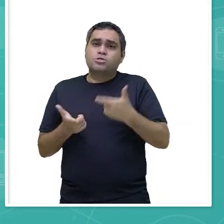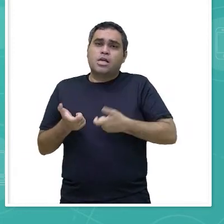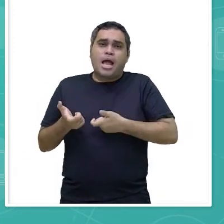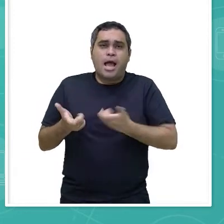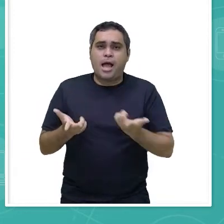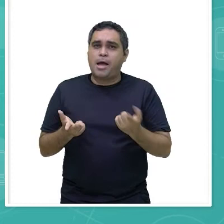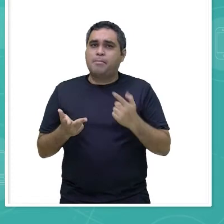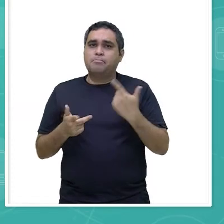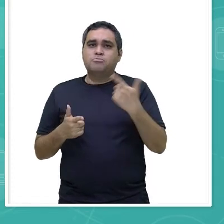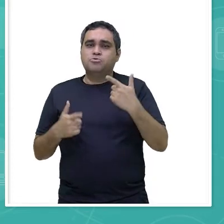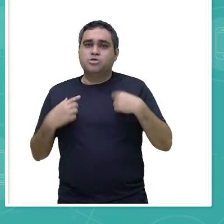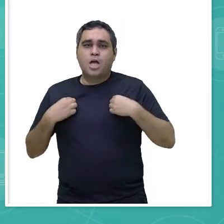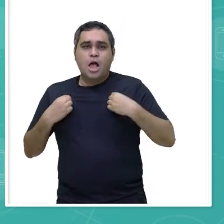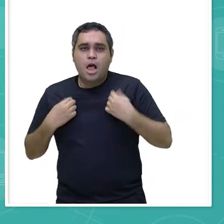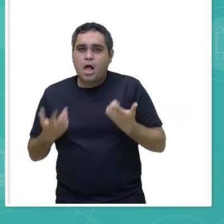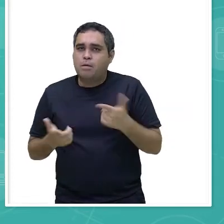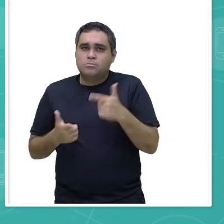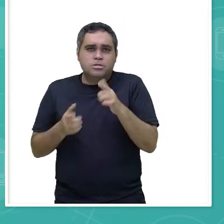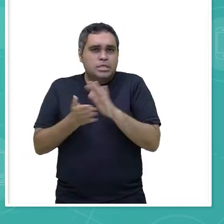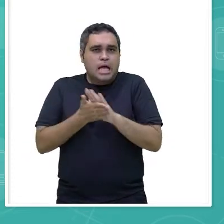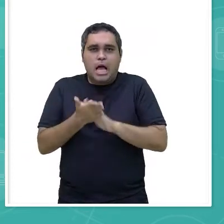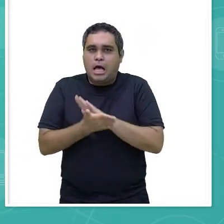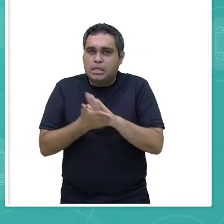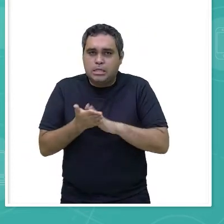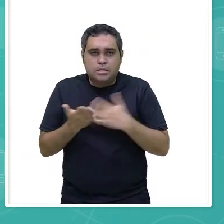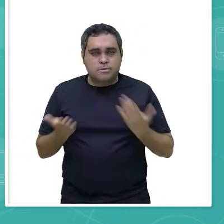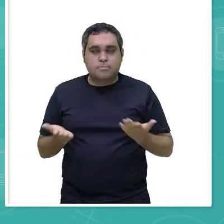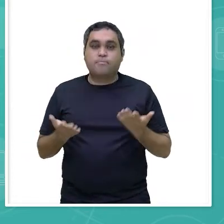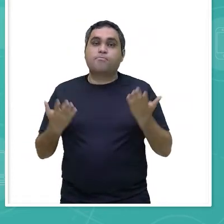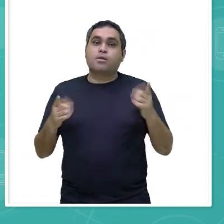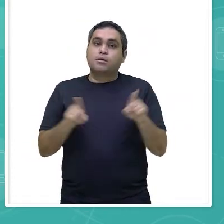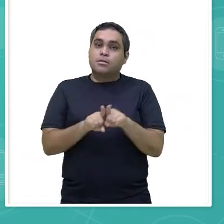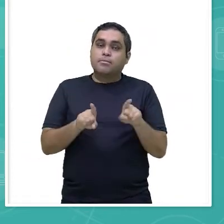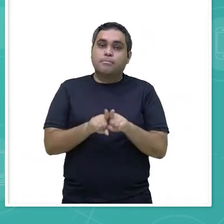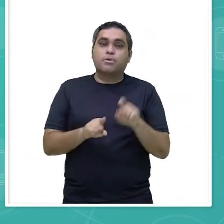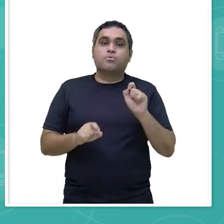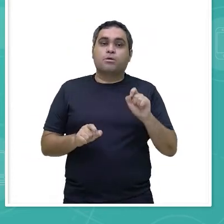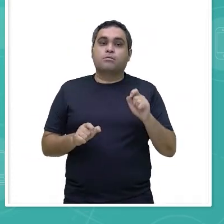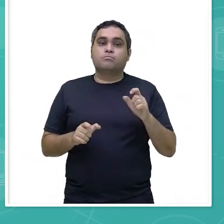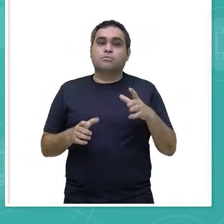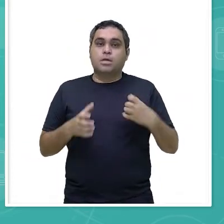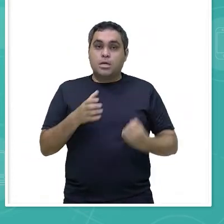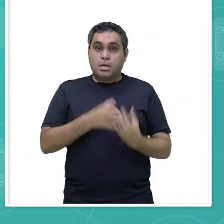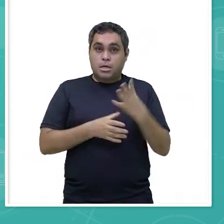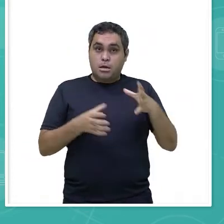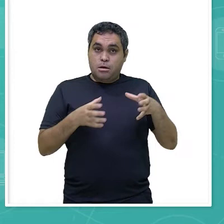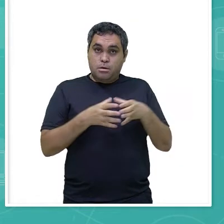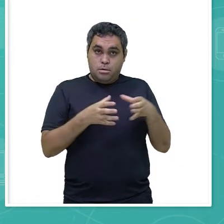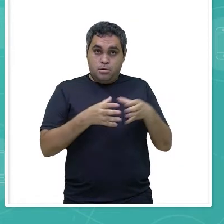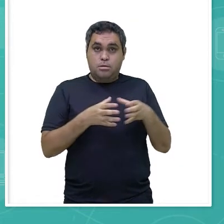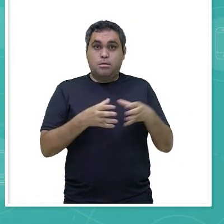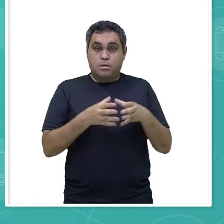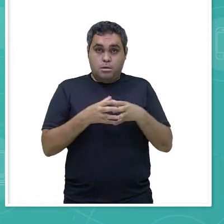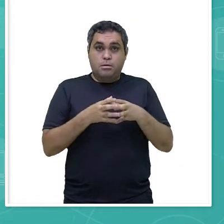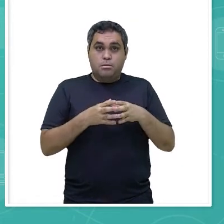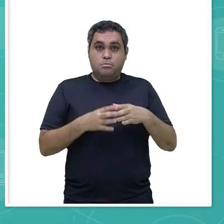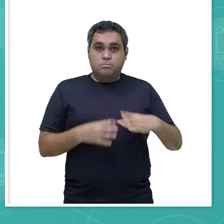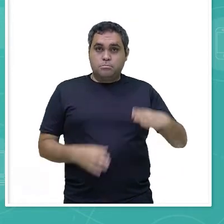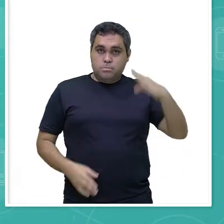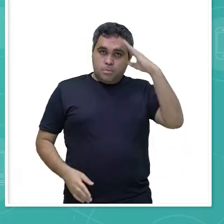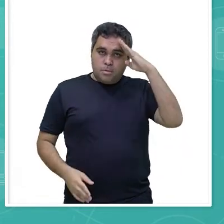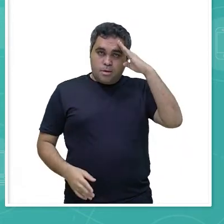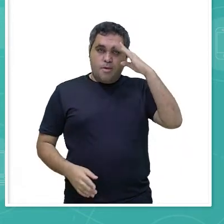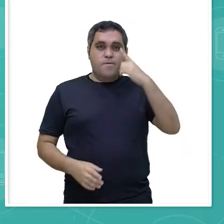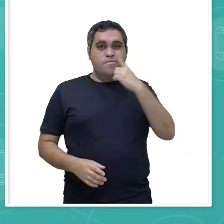de guerra, certo? Vamos ter também a formação da Guarda Vermelha por Leon Trotsky, vocês vão ouvir falar nele mais para